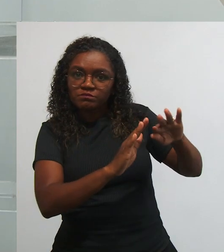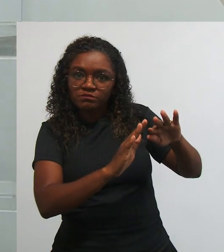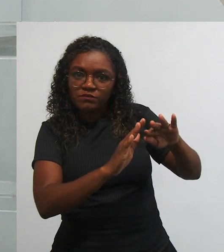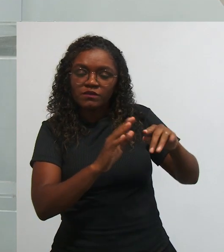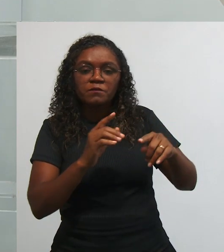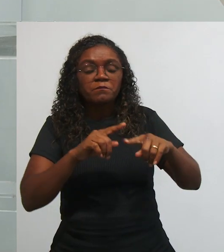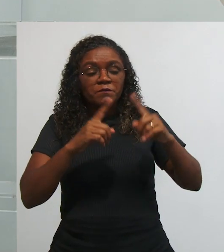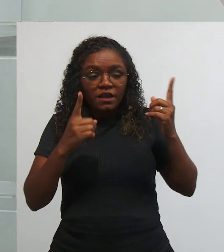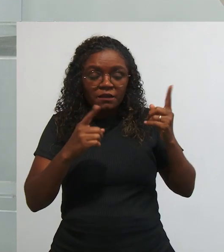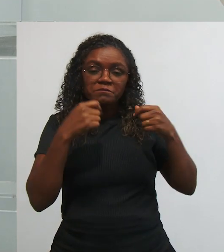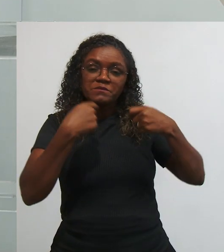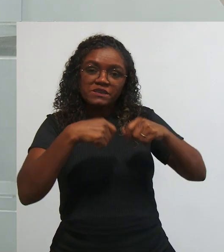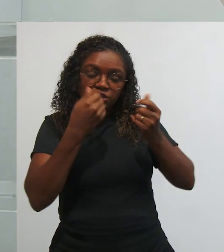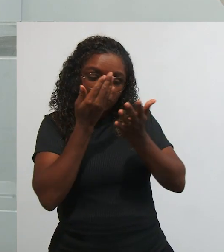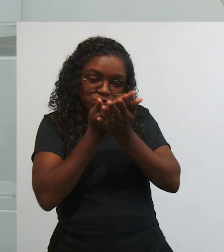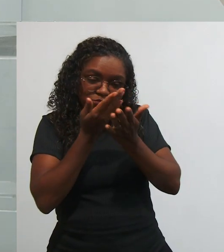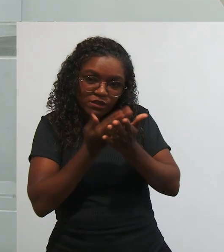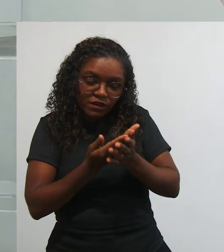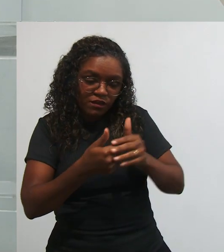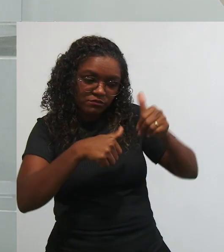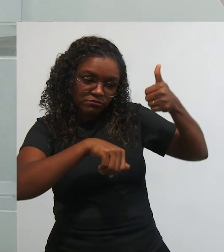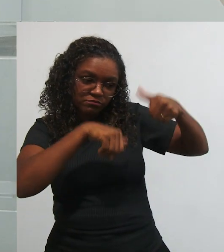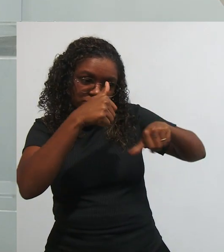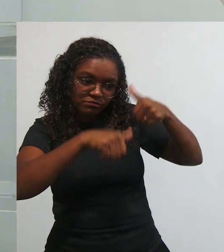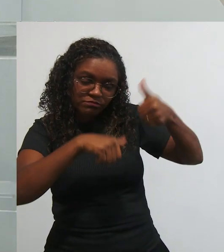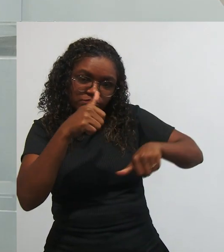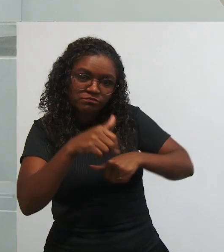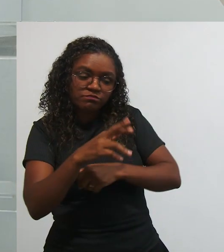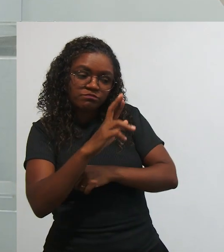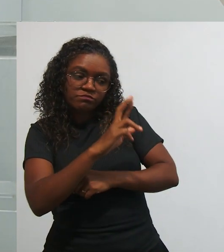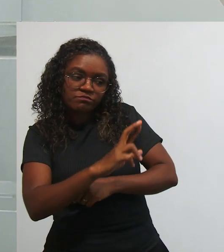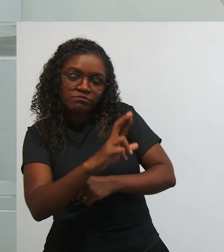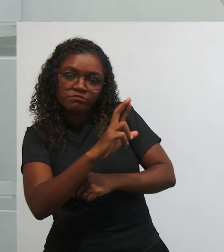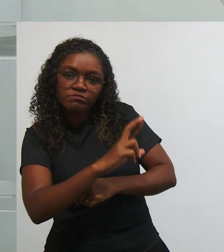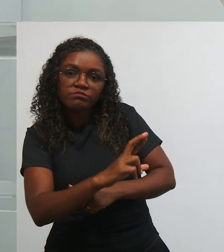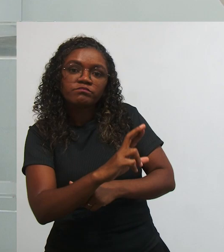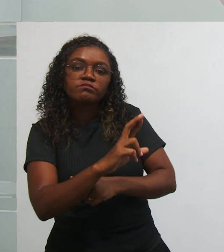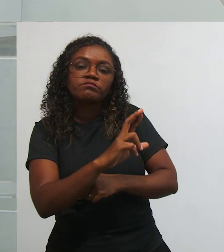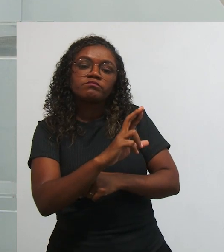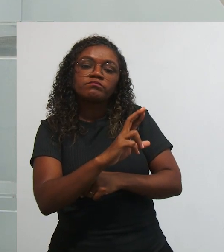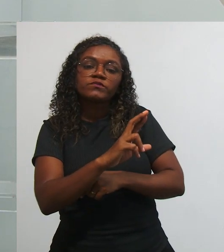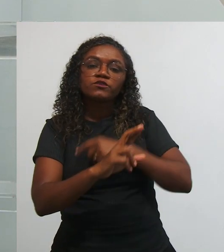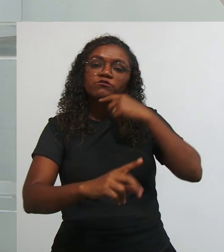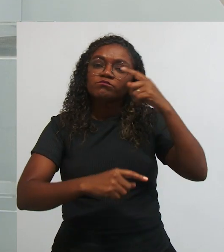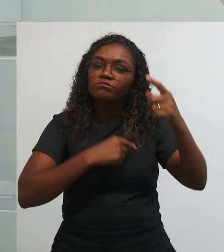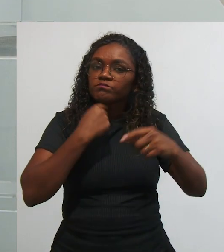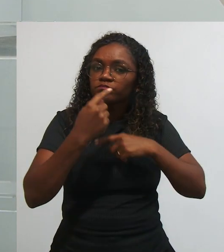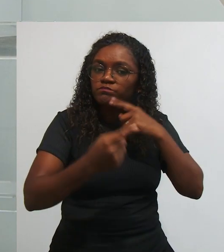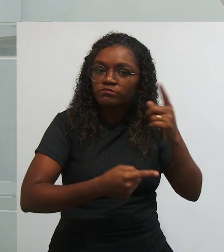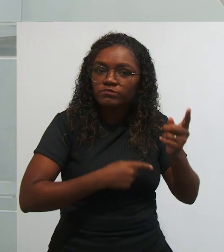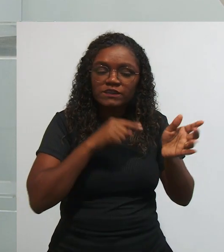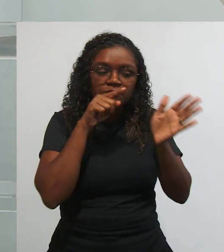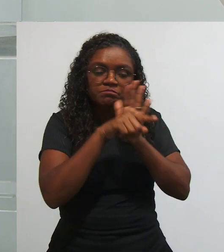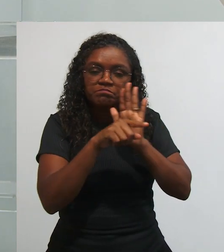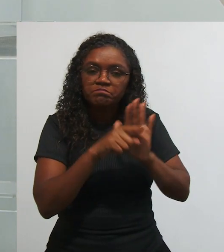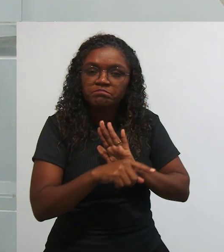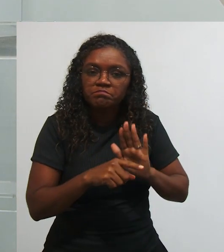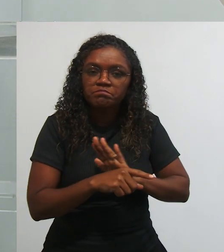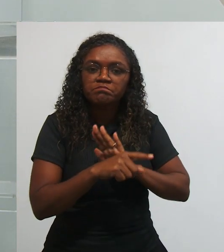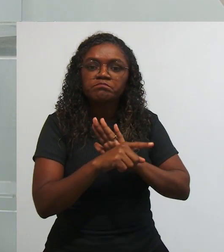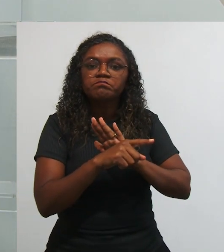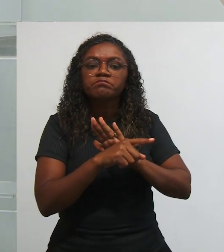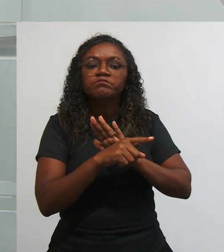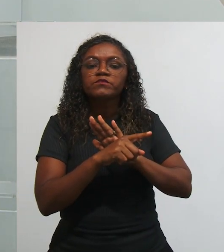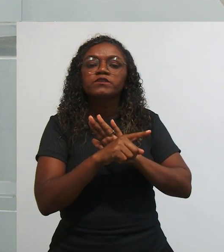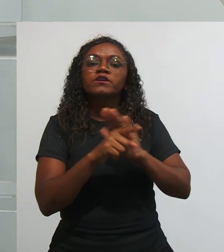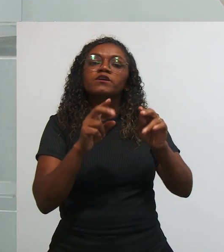pudesse ser estudado, para que ele pudesse ser observado, avaliado, contemplado, duvidado, questionado,